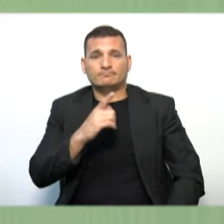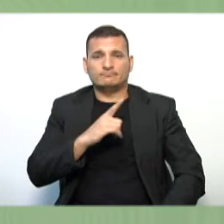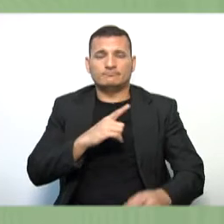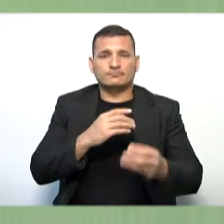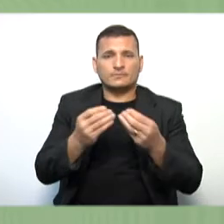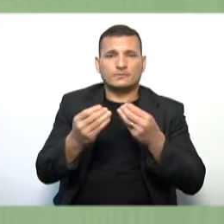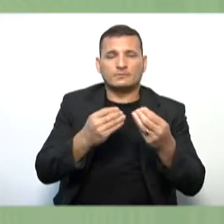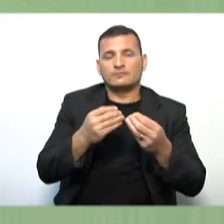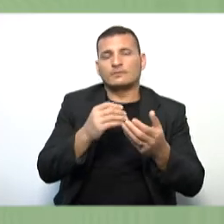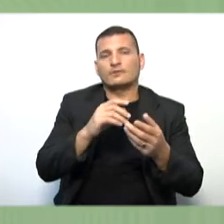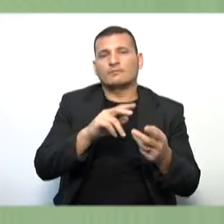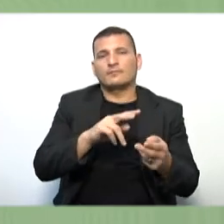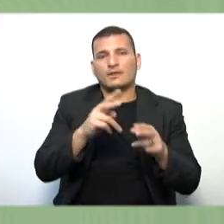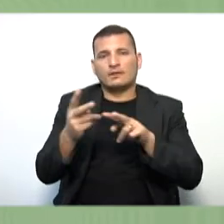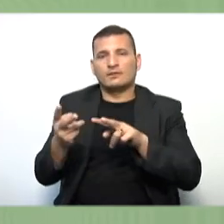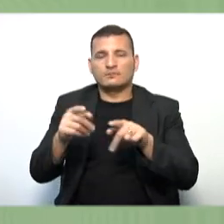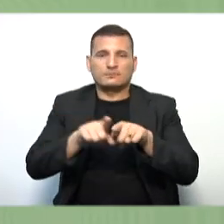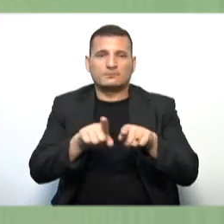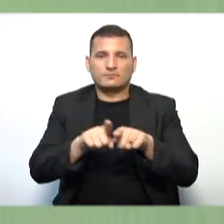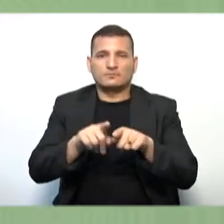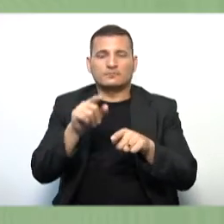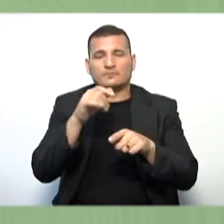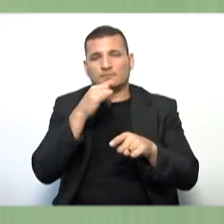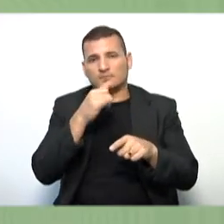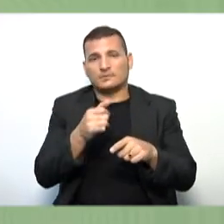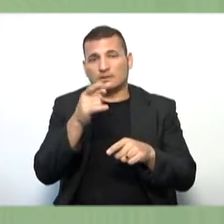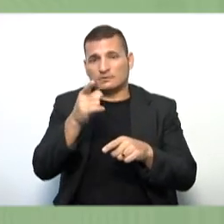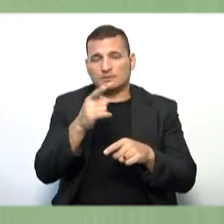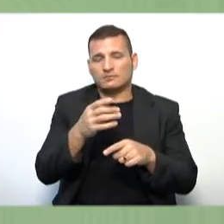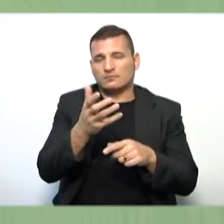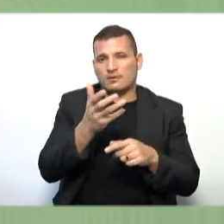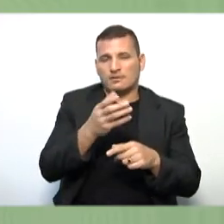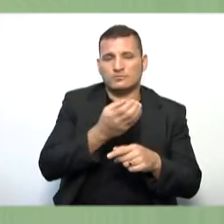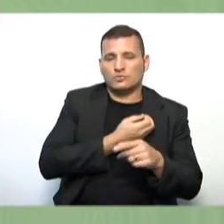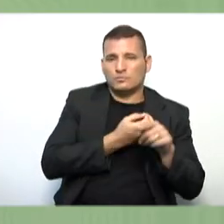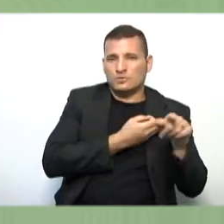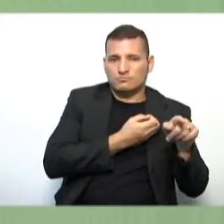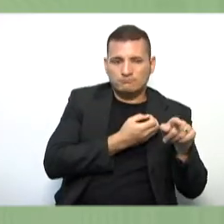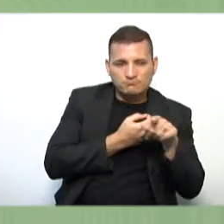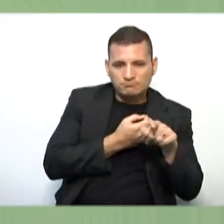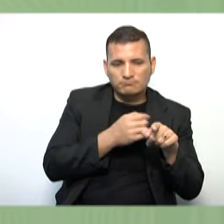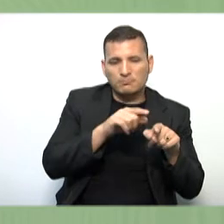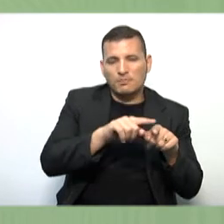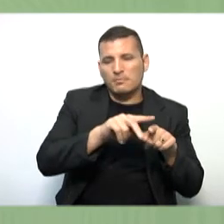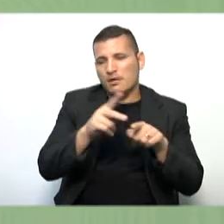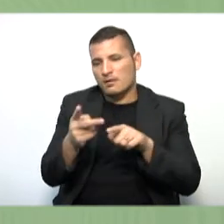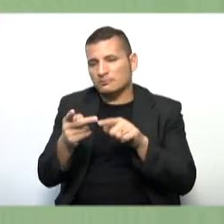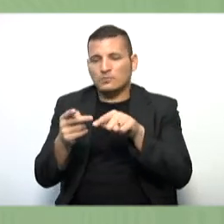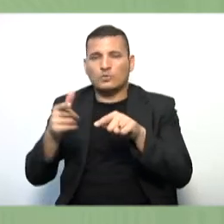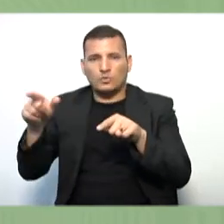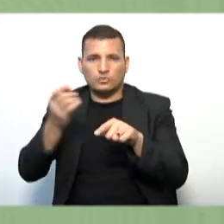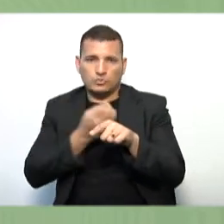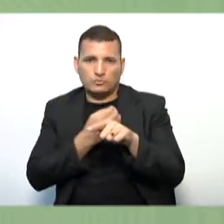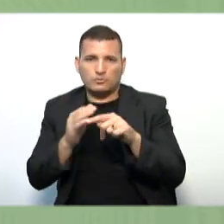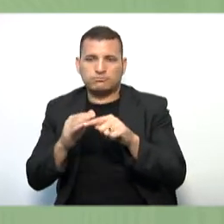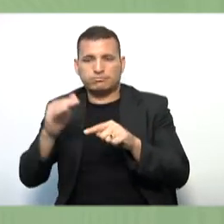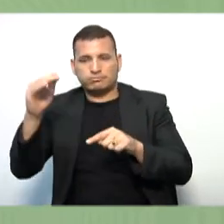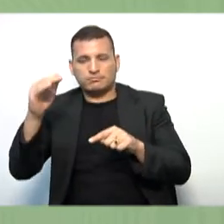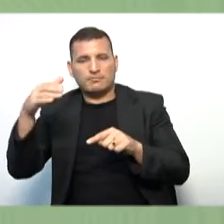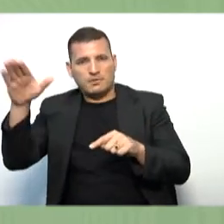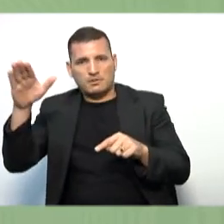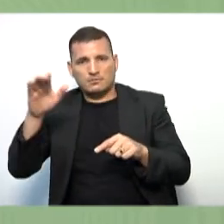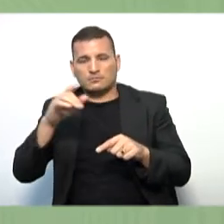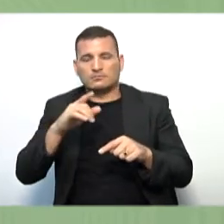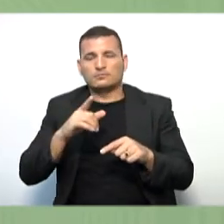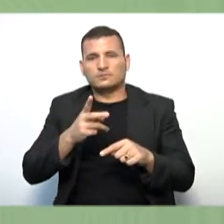da conversão. Então, quando vocês estiverem trabalhando, quiserem converter algum elemento, sempre partindo daqui